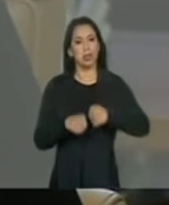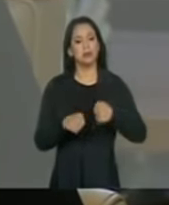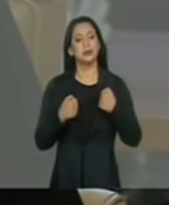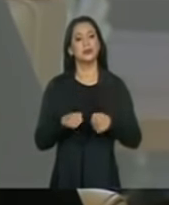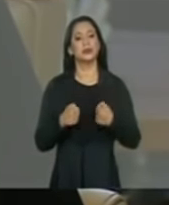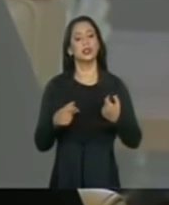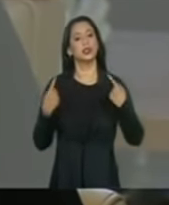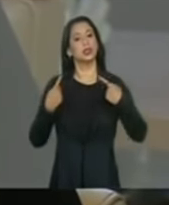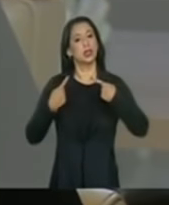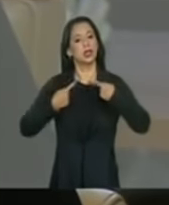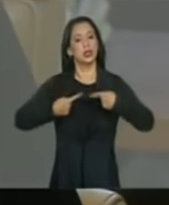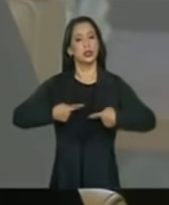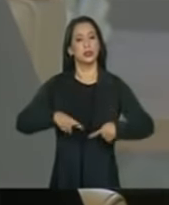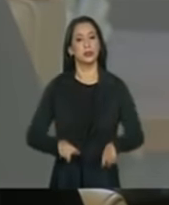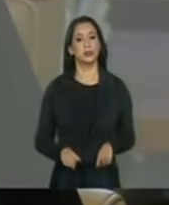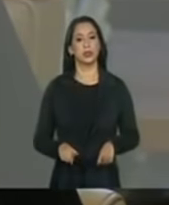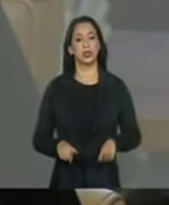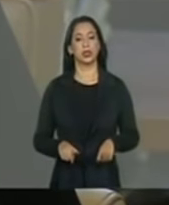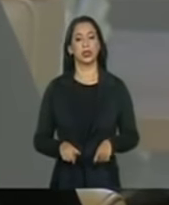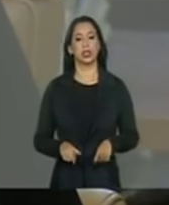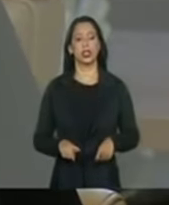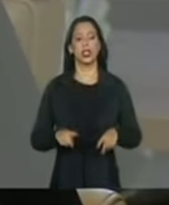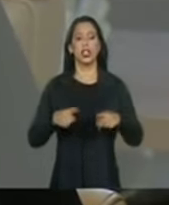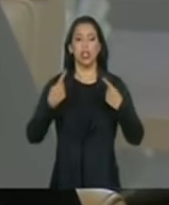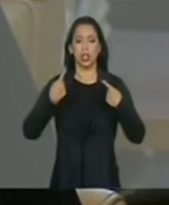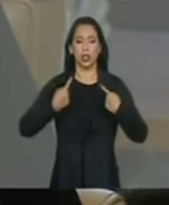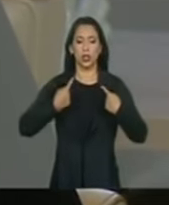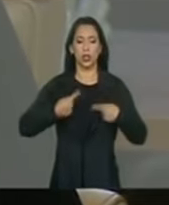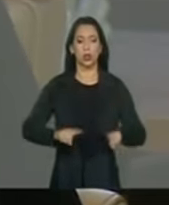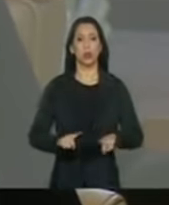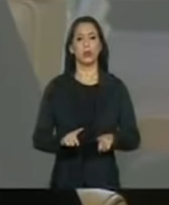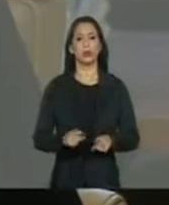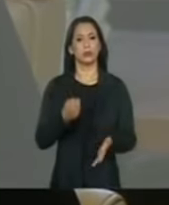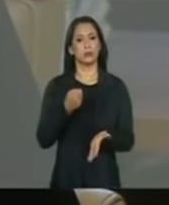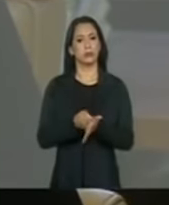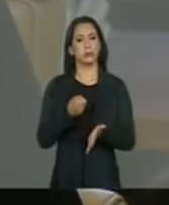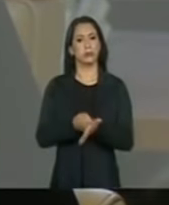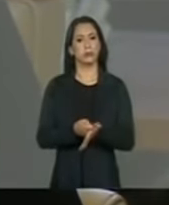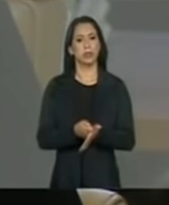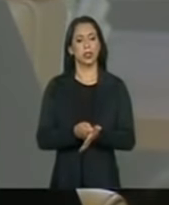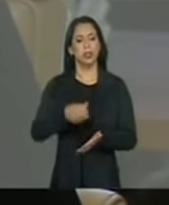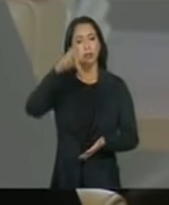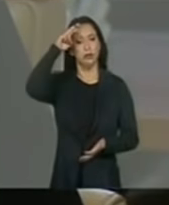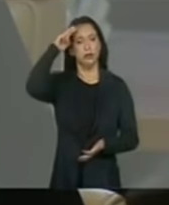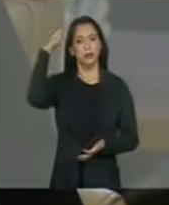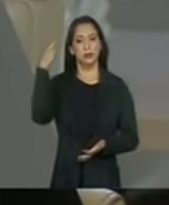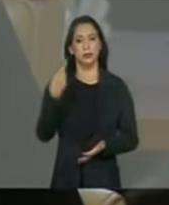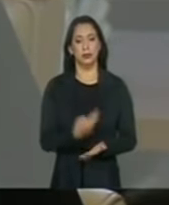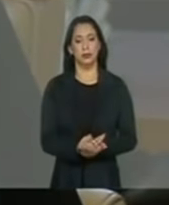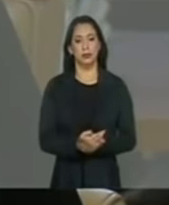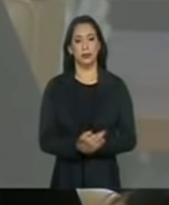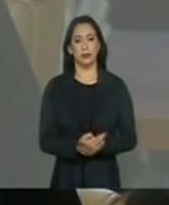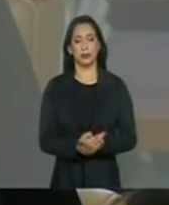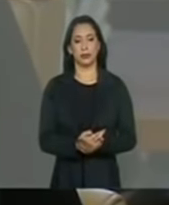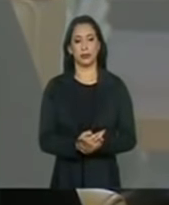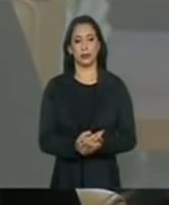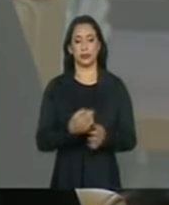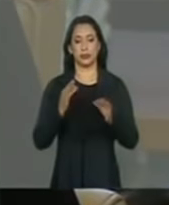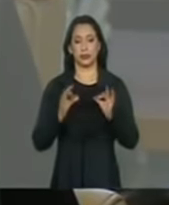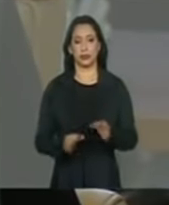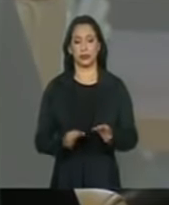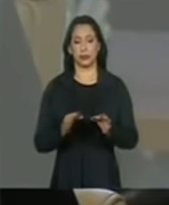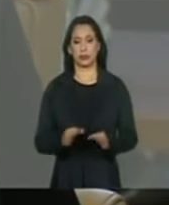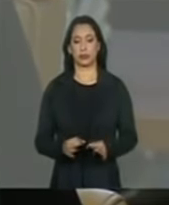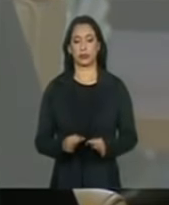de combater e de reprimir com vigor e respeitada no entanto a garantia constitucional